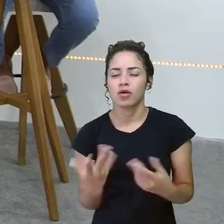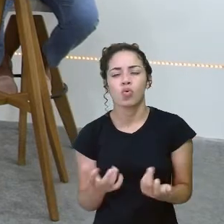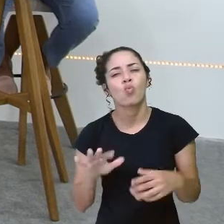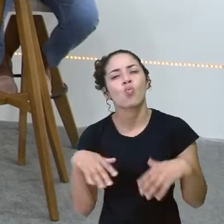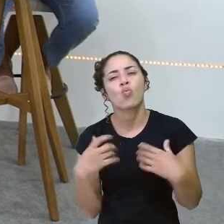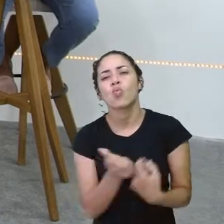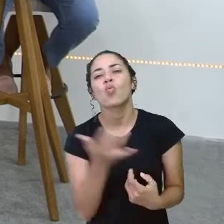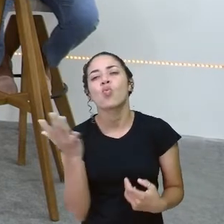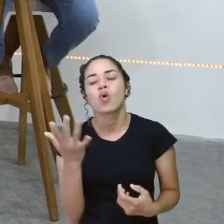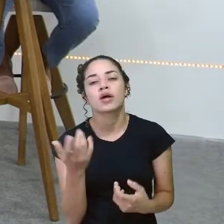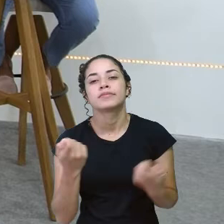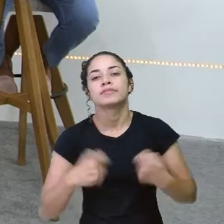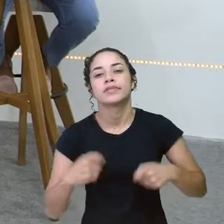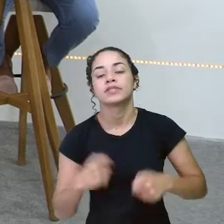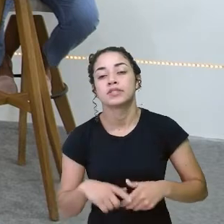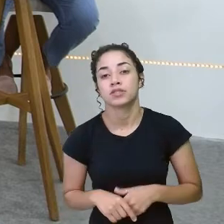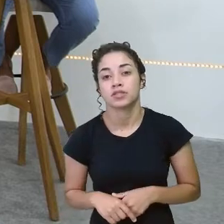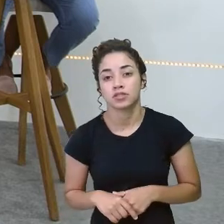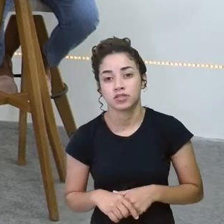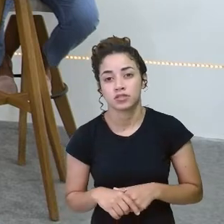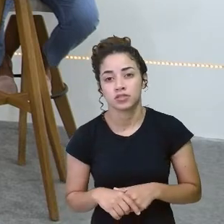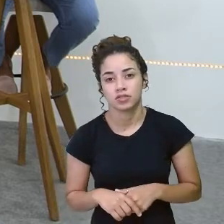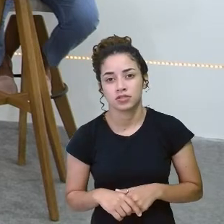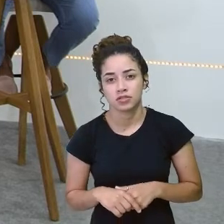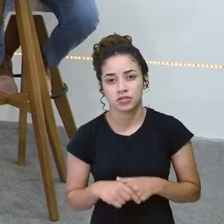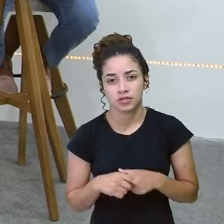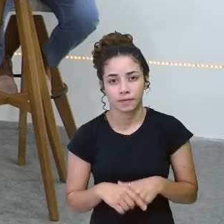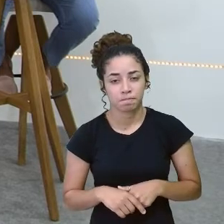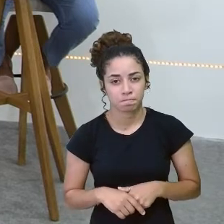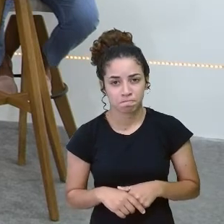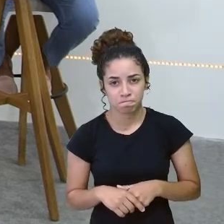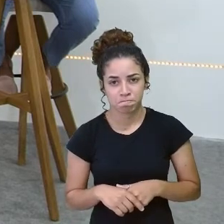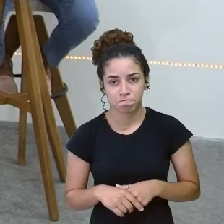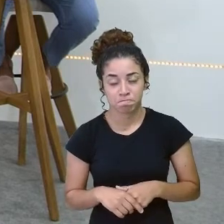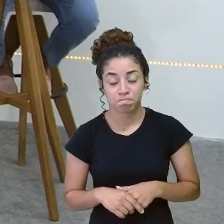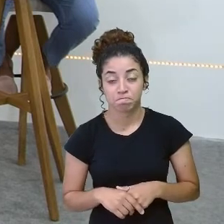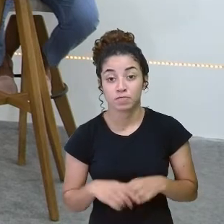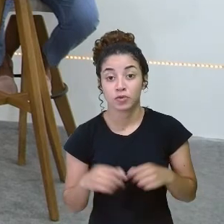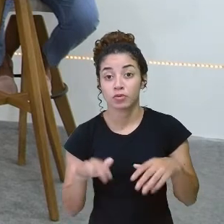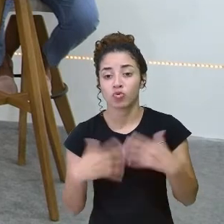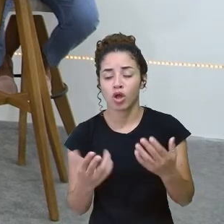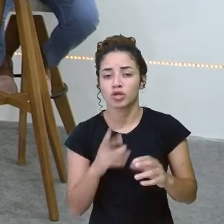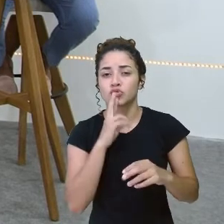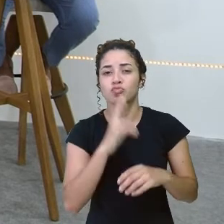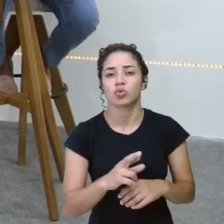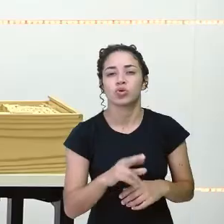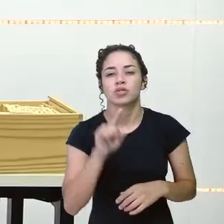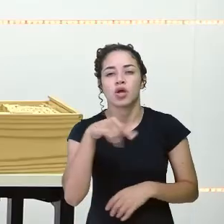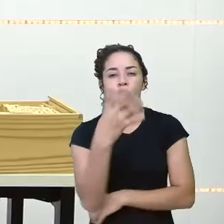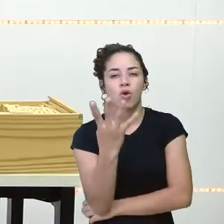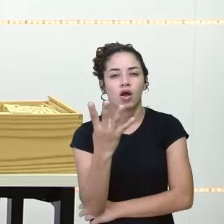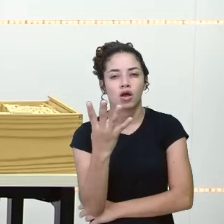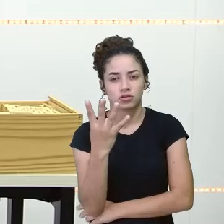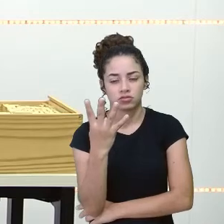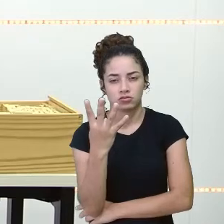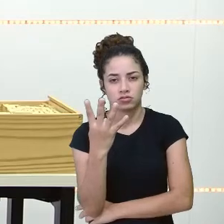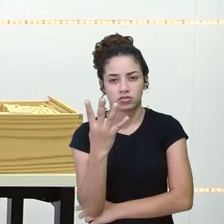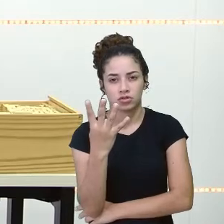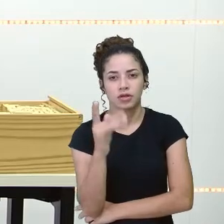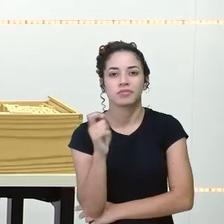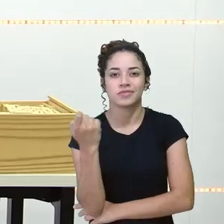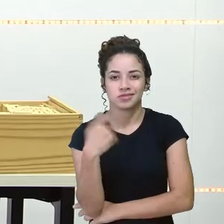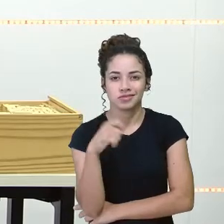Quanto eu preciso? Para acrescentar 6 para chegar a 10. Nós precisaremos acrescentar 4. Então, andaria